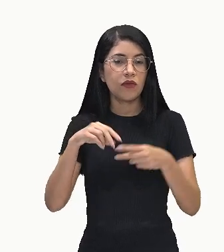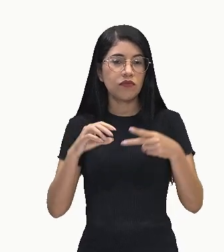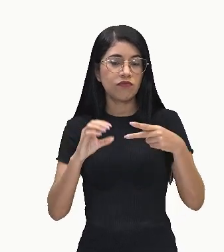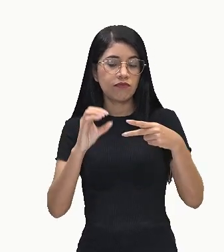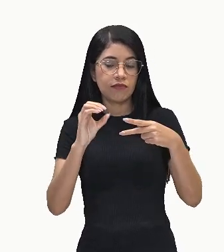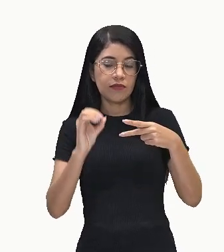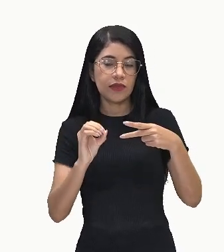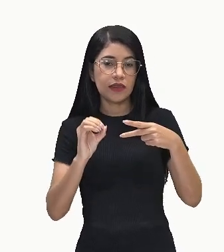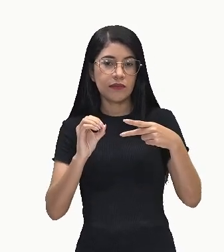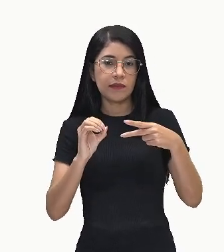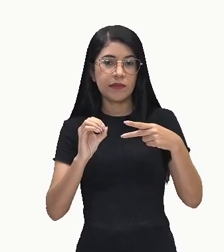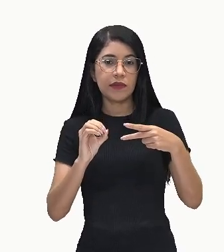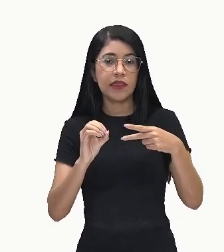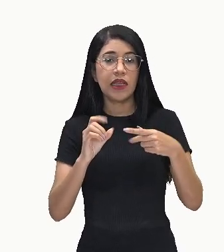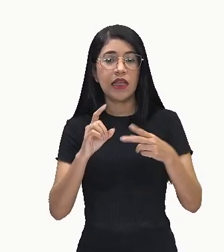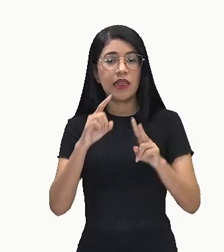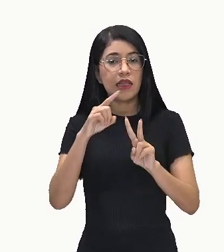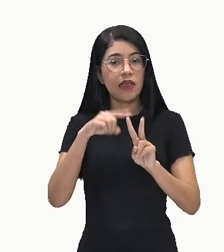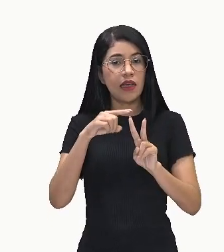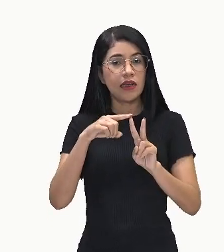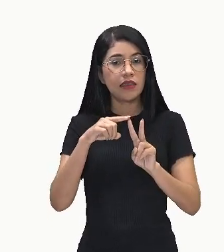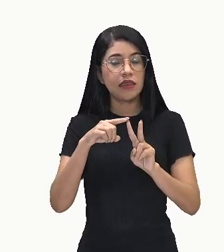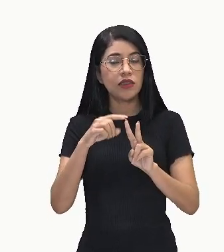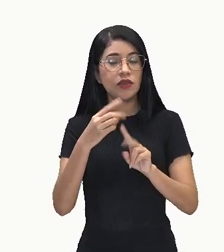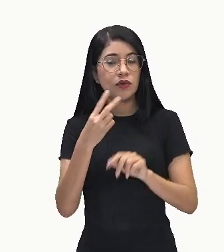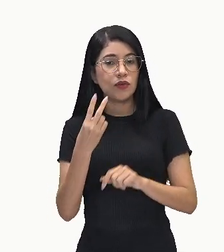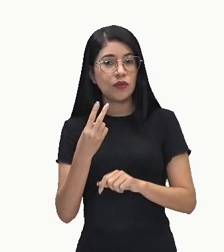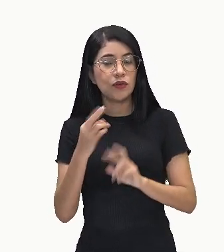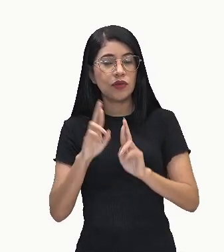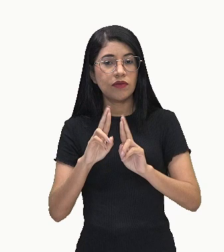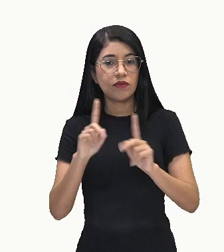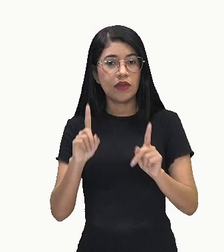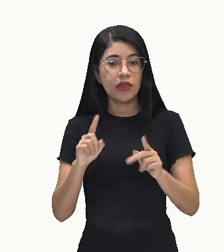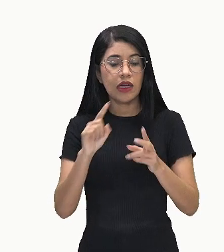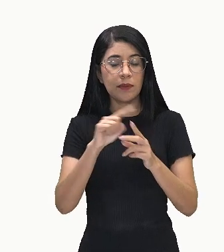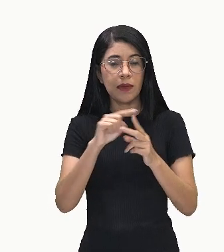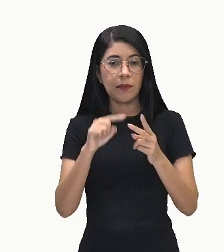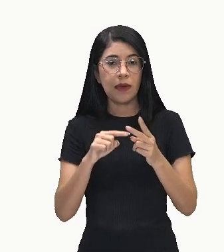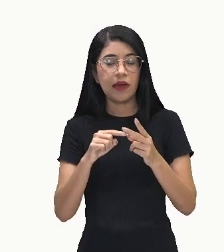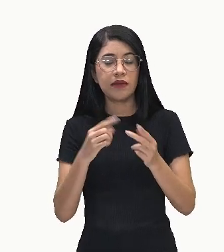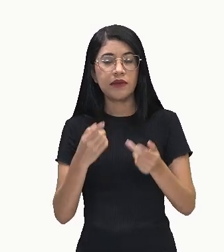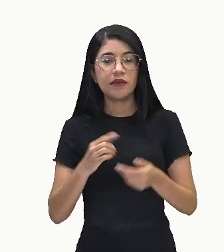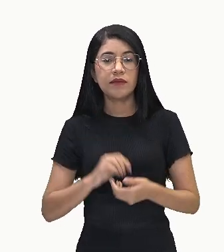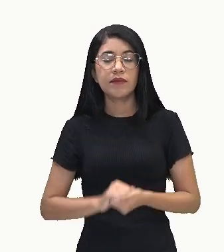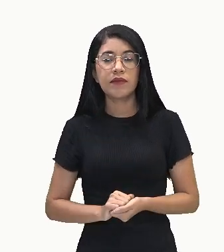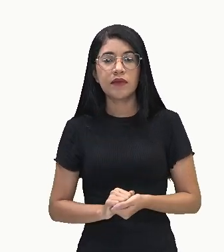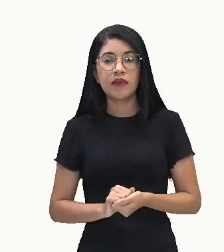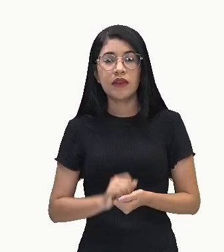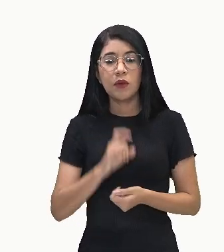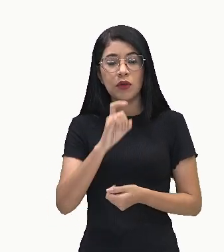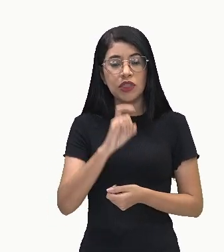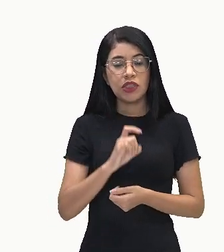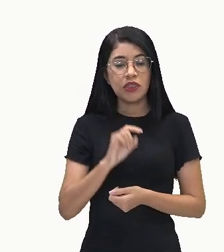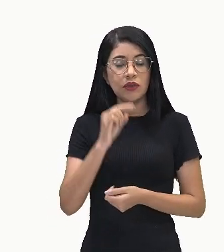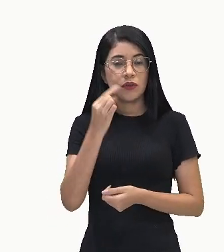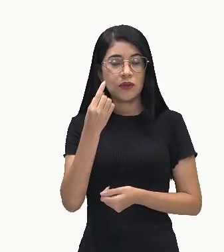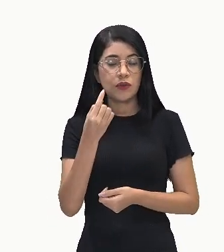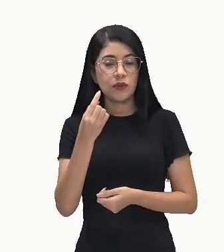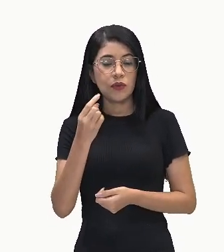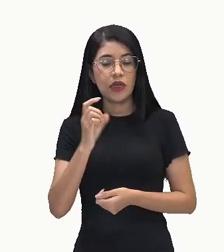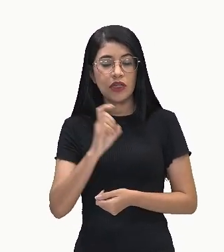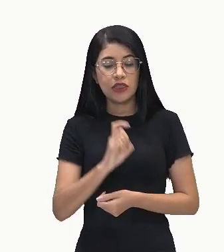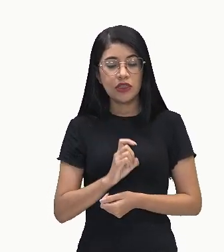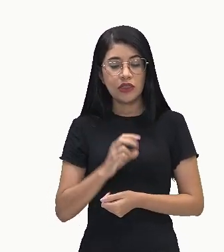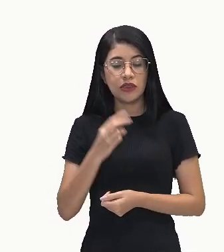raízes, né, e diferentes. Ou seja, x' vai ser diferente de x duas